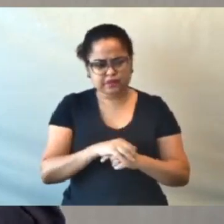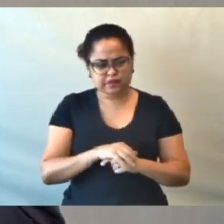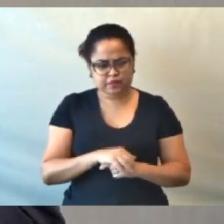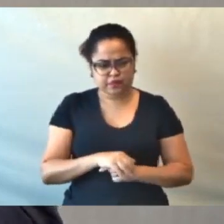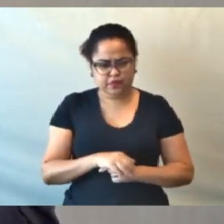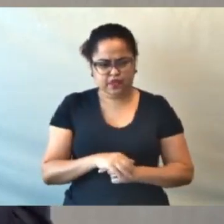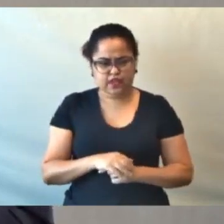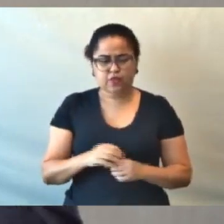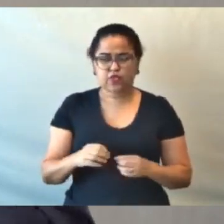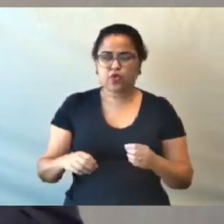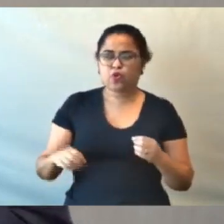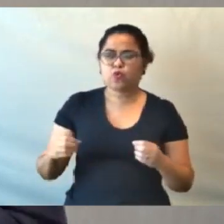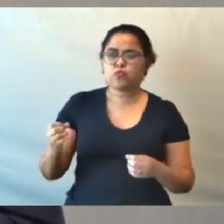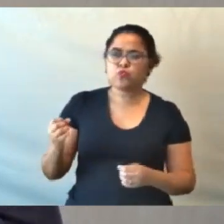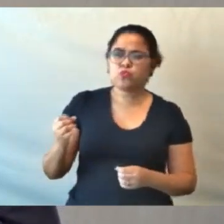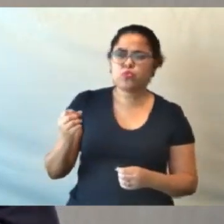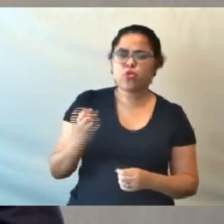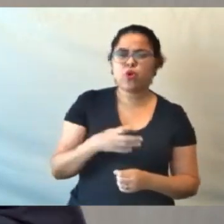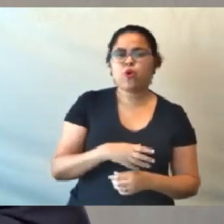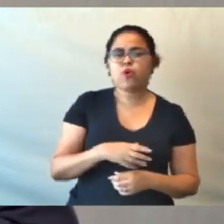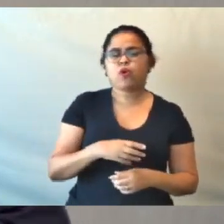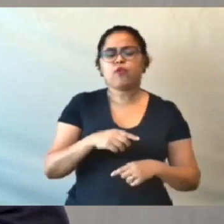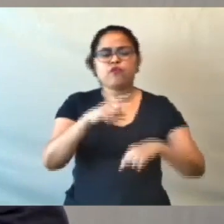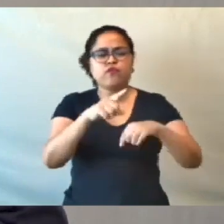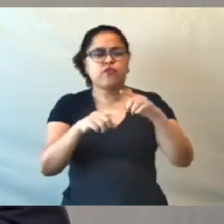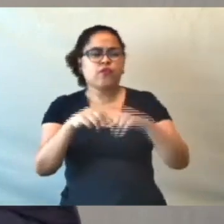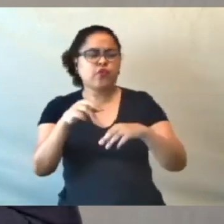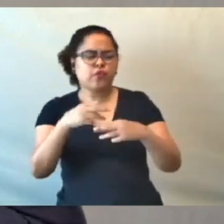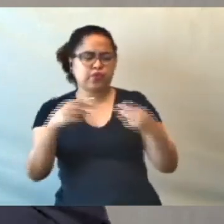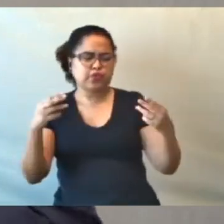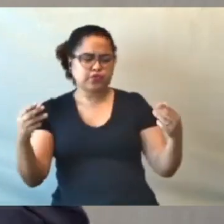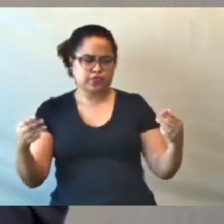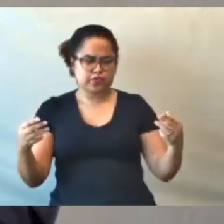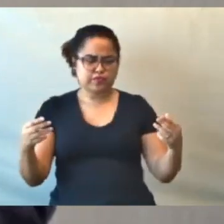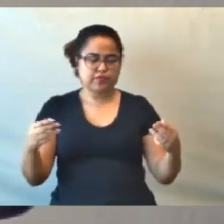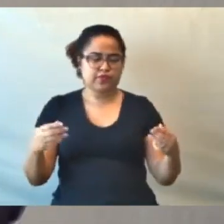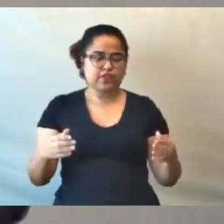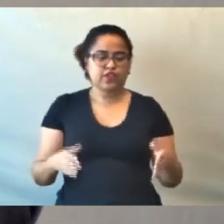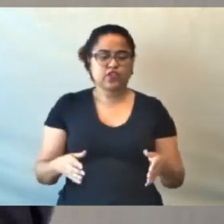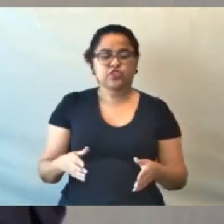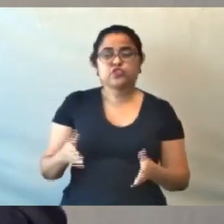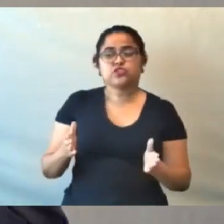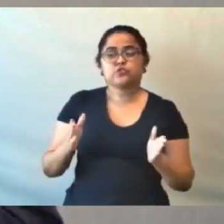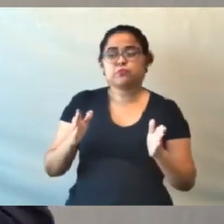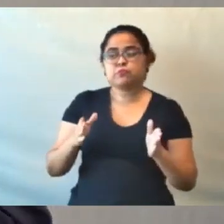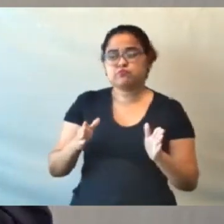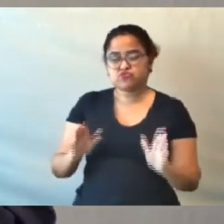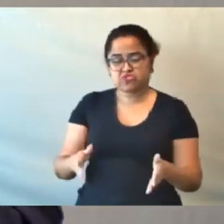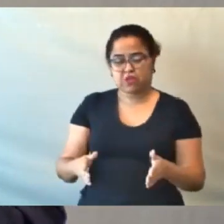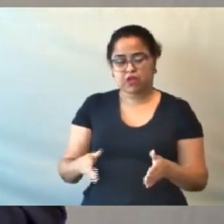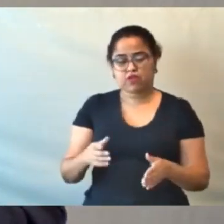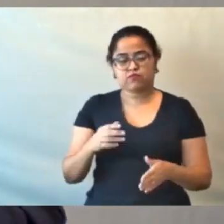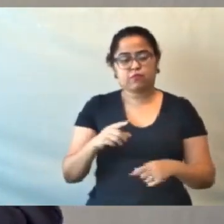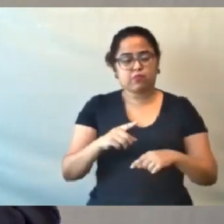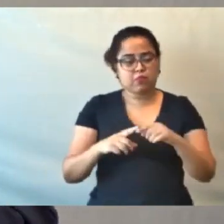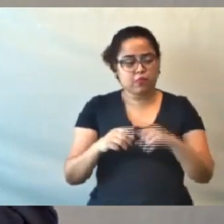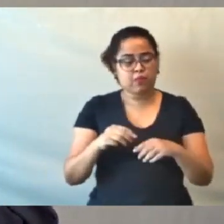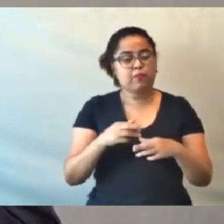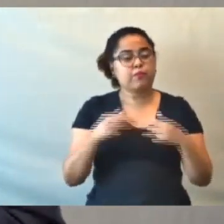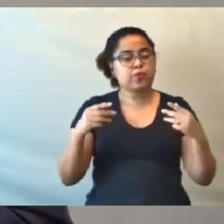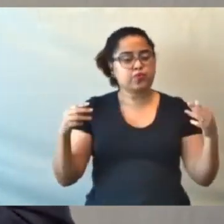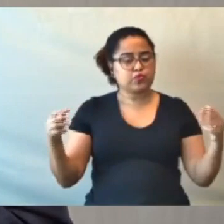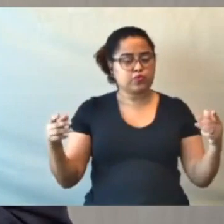de produtos conhecidos em termos acadêmicos, citados por vocês próprios aqui no relatório.